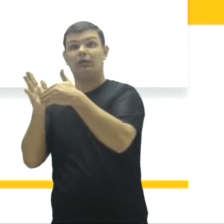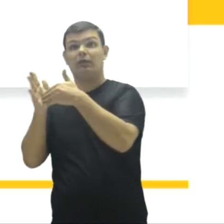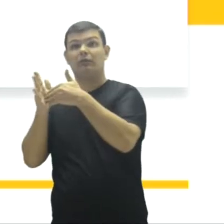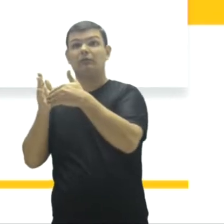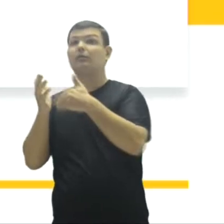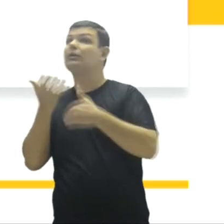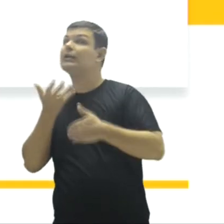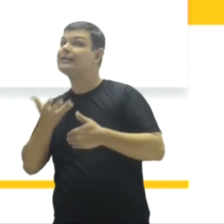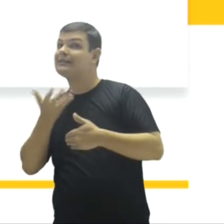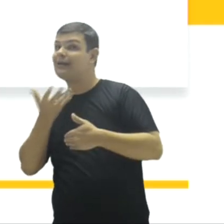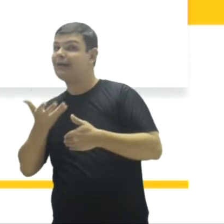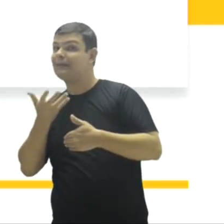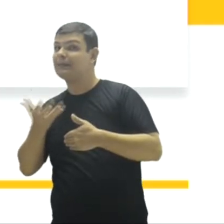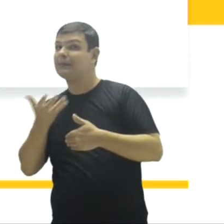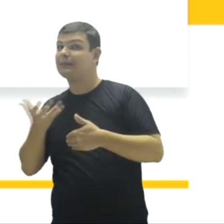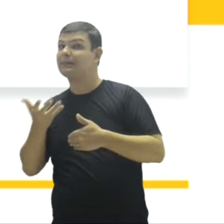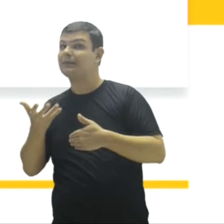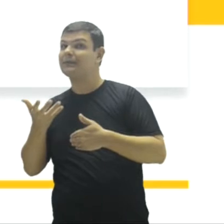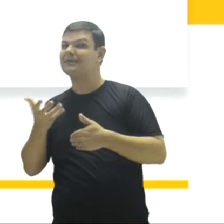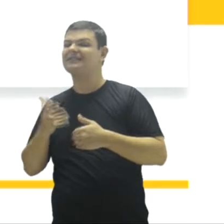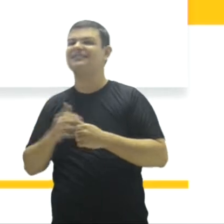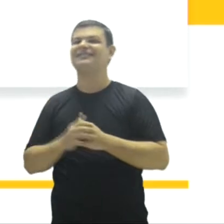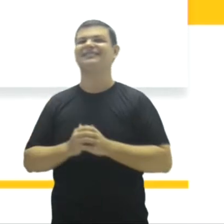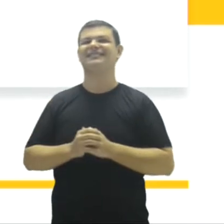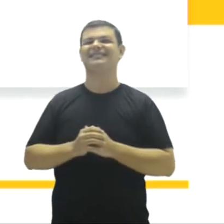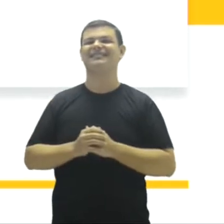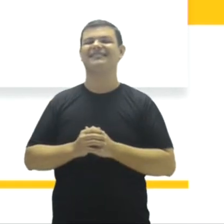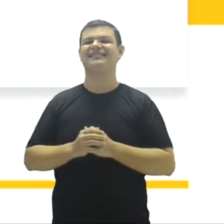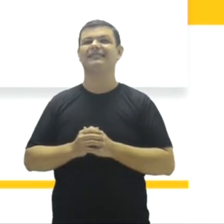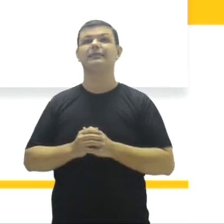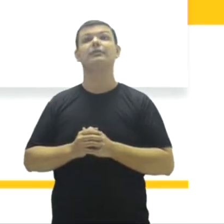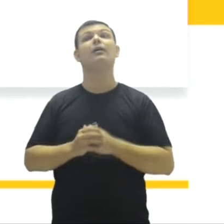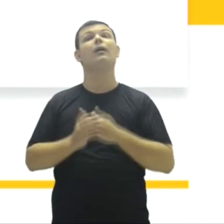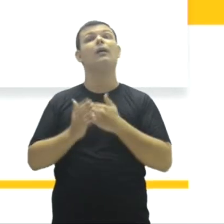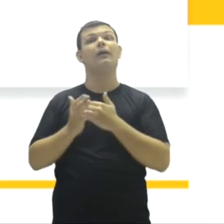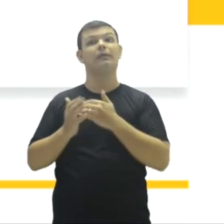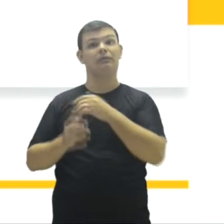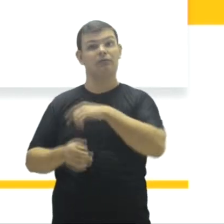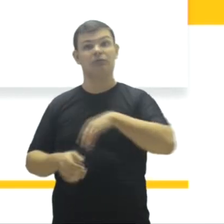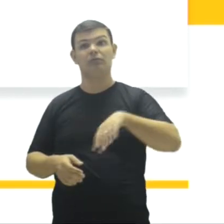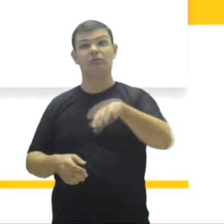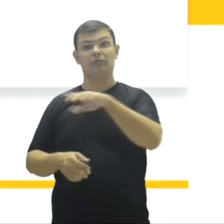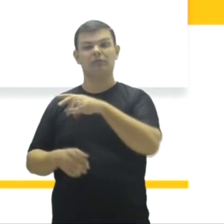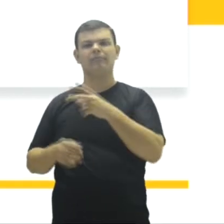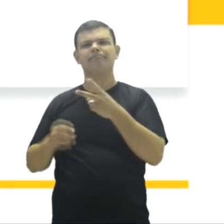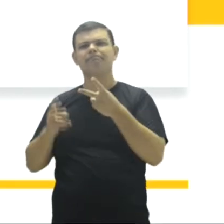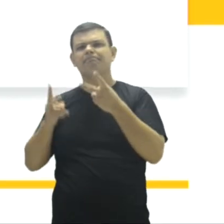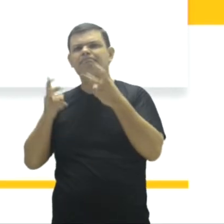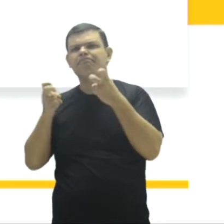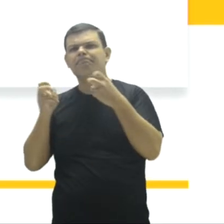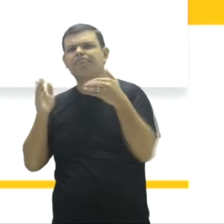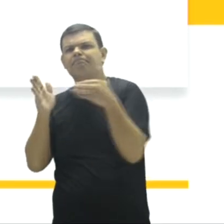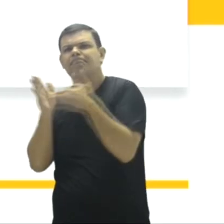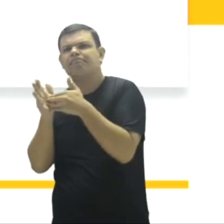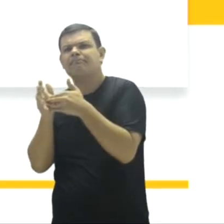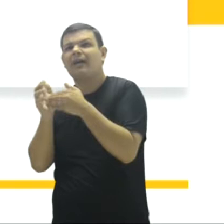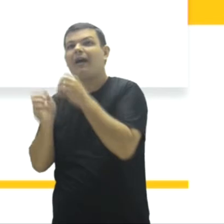Desculpa, termina em dezembro, tá? A partir do momento que o ano chega no